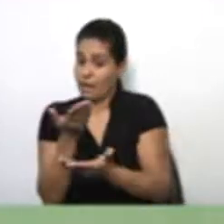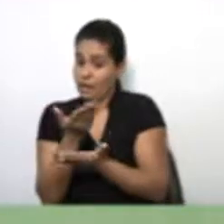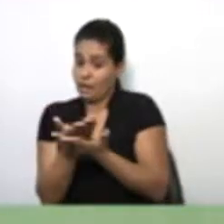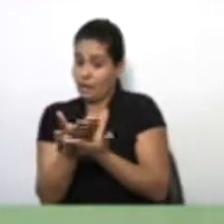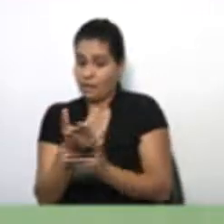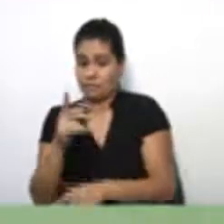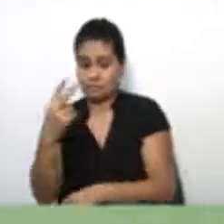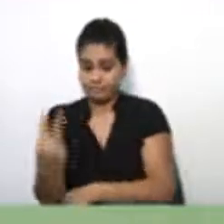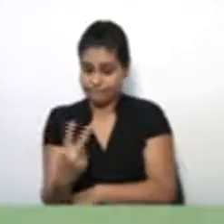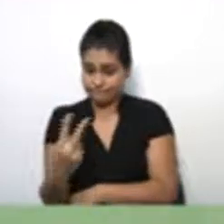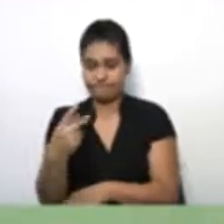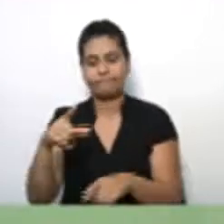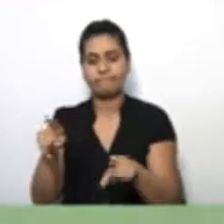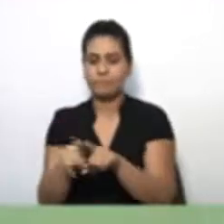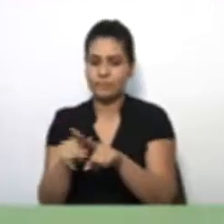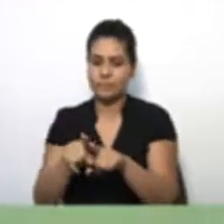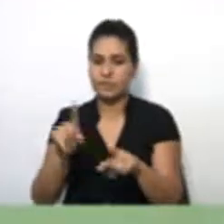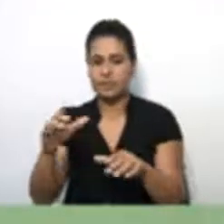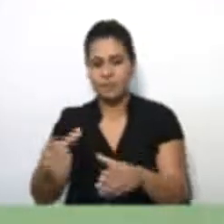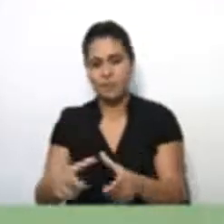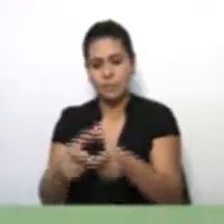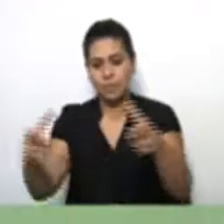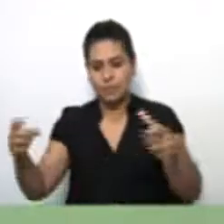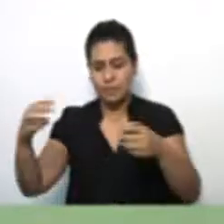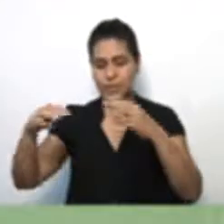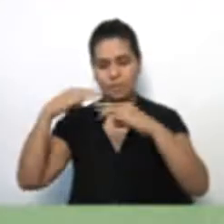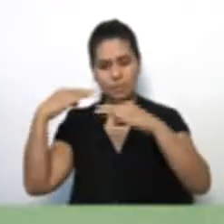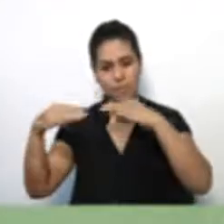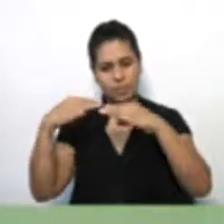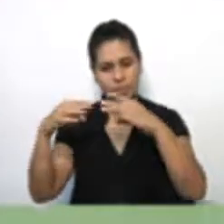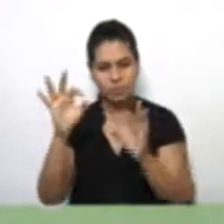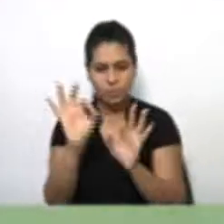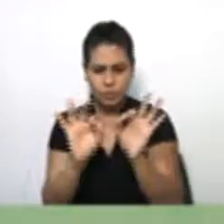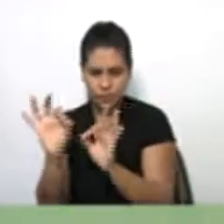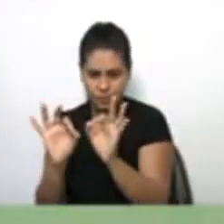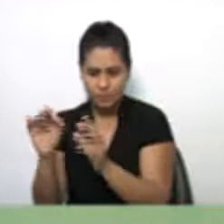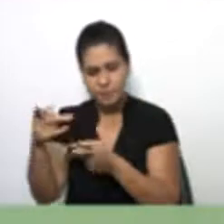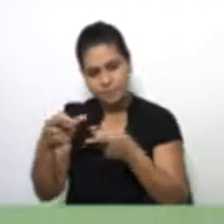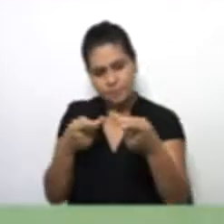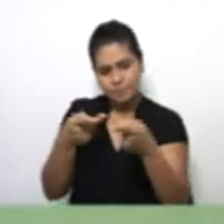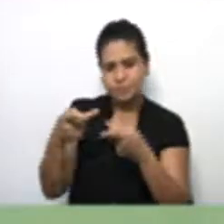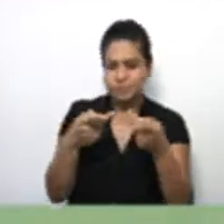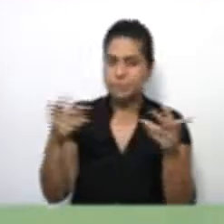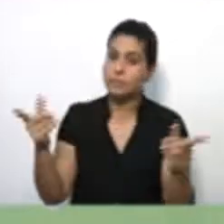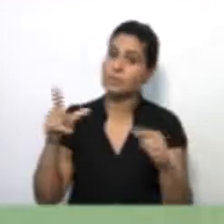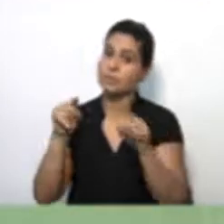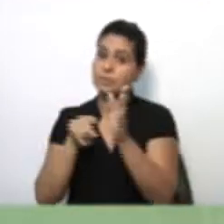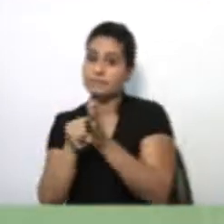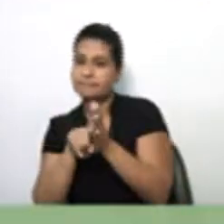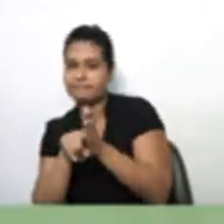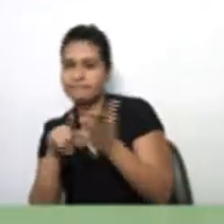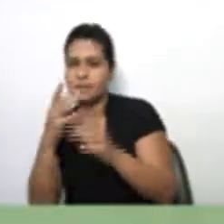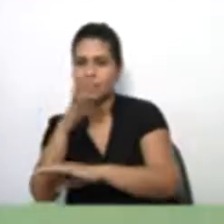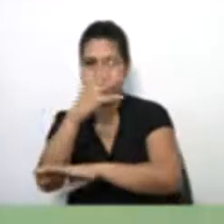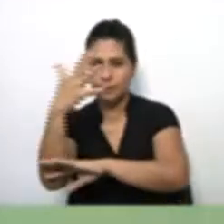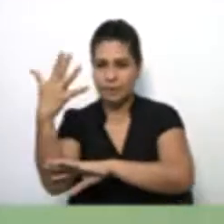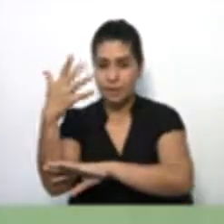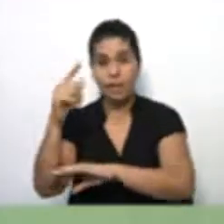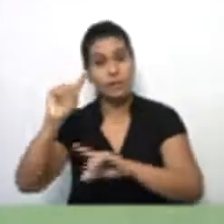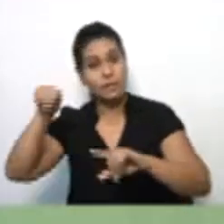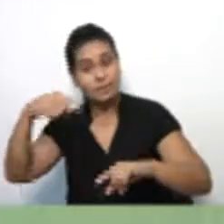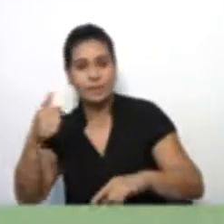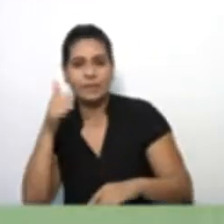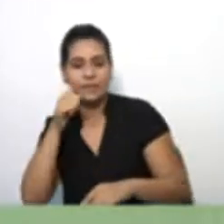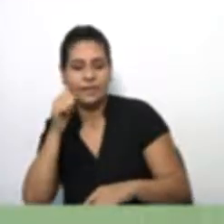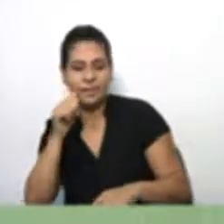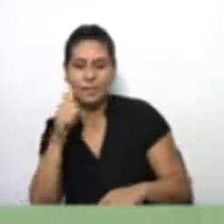pessoal? E operacional, processo e metodologia de elaboração no planejamento, como análise ambiental, nós vamos falar daquela mocinha